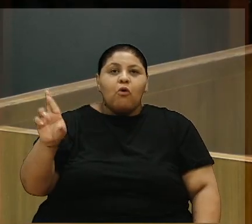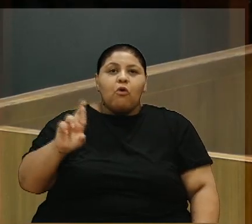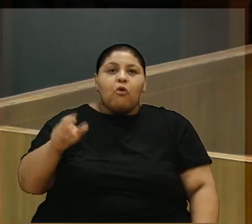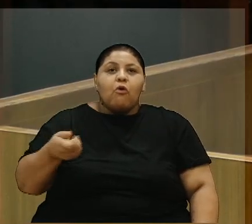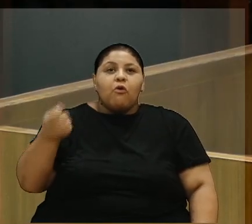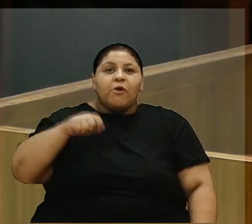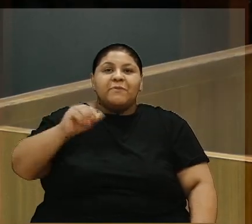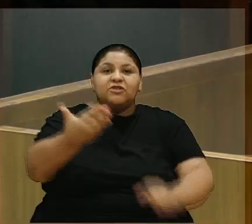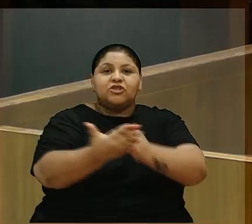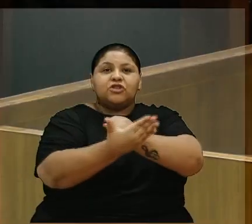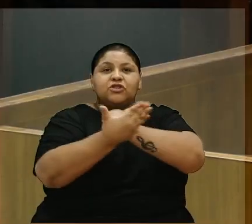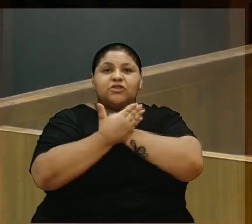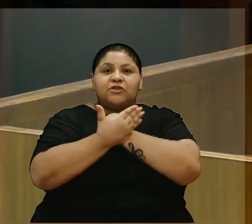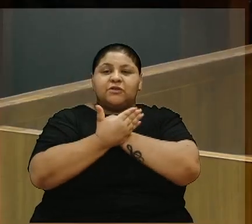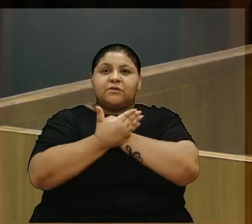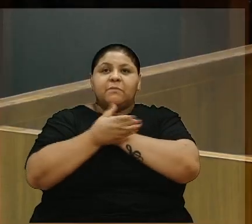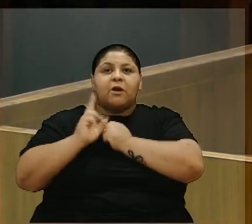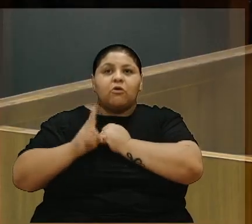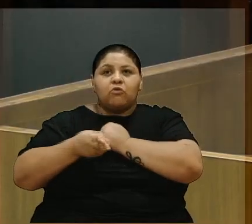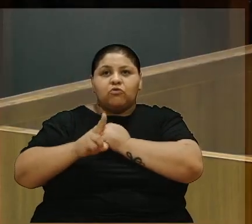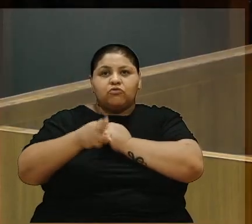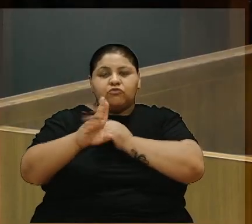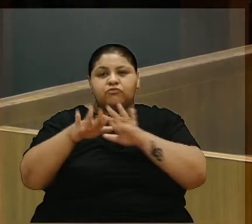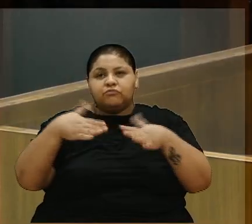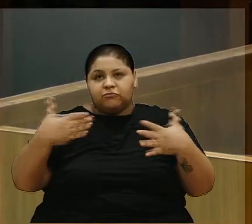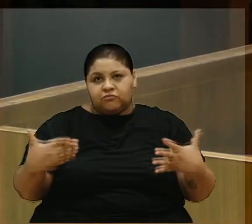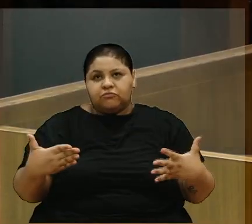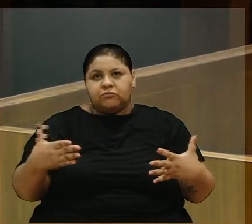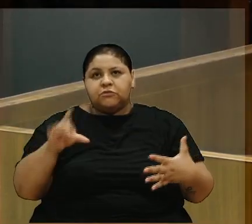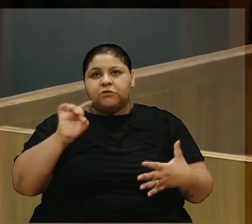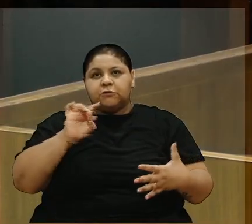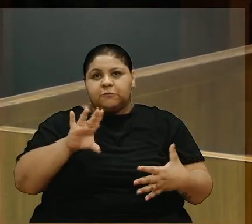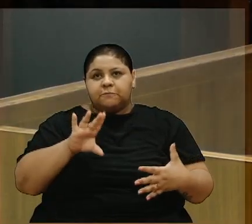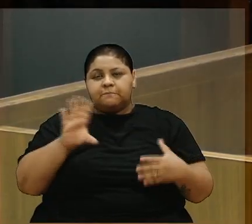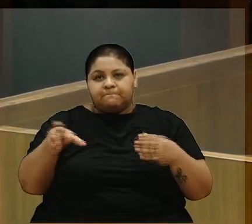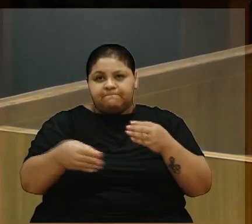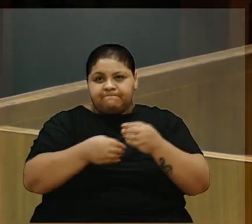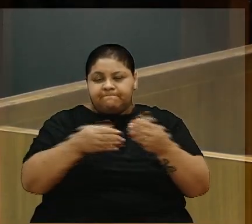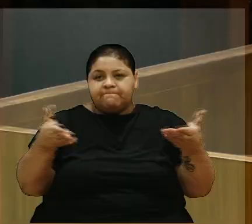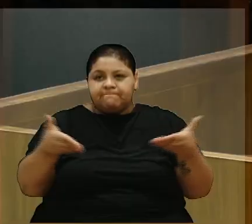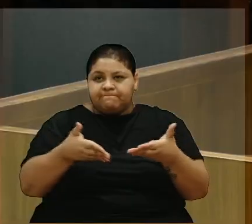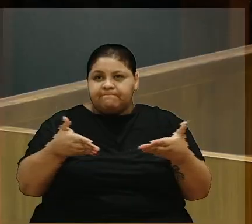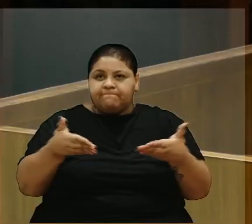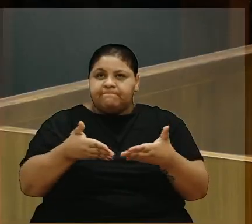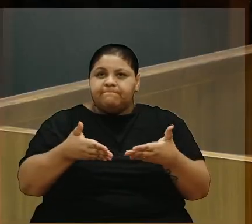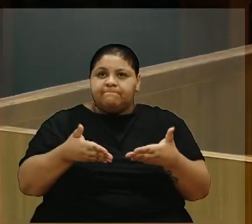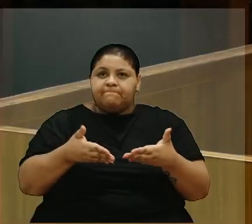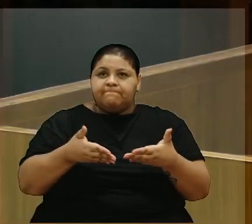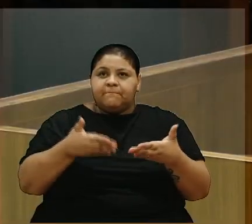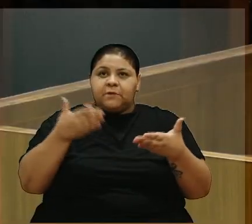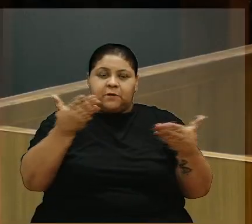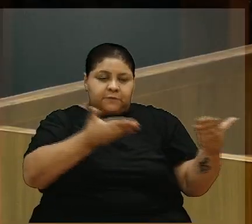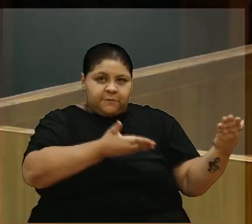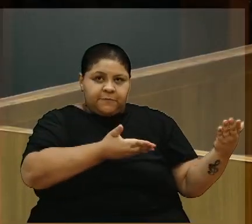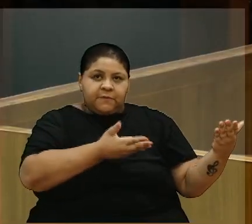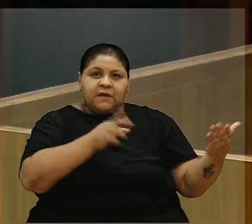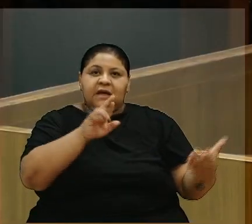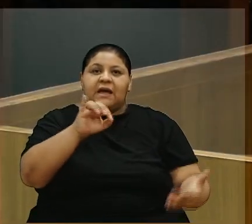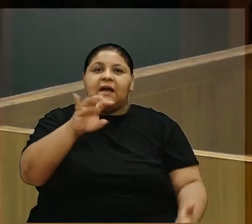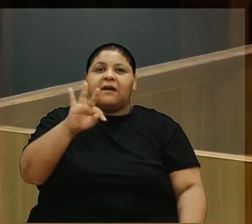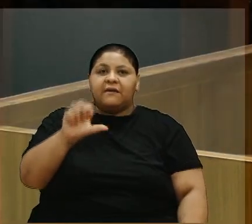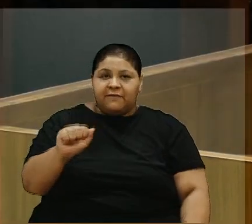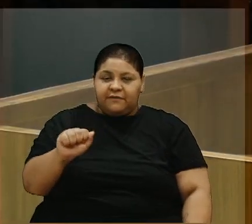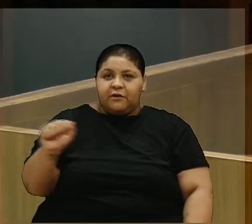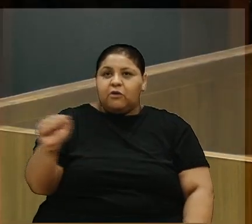precisam de ajuda para se manter. Então, seria isso minha parte. Quero passar uma parte para minha colega a Rita, que